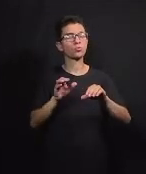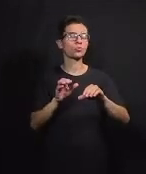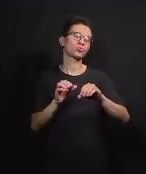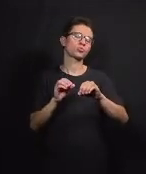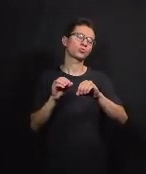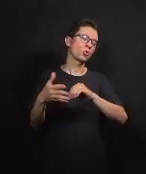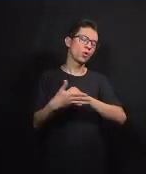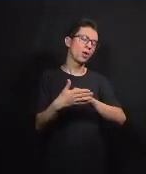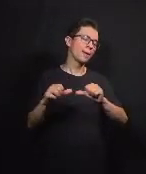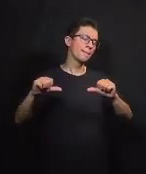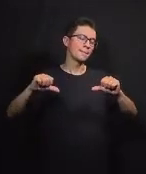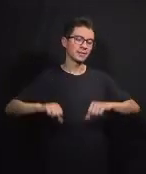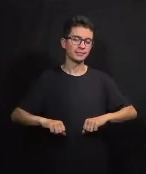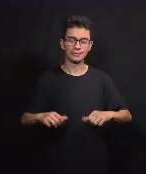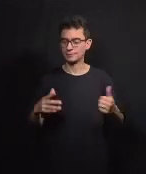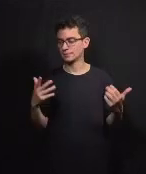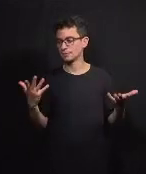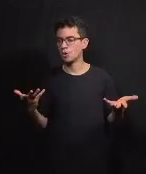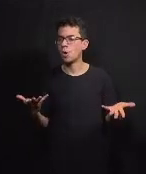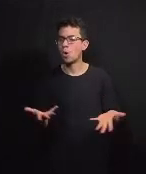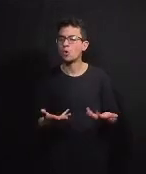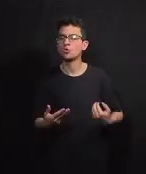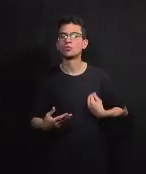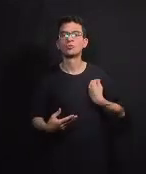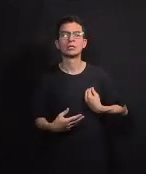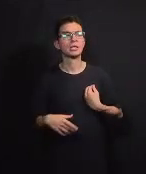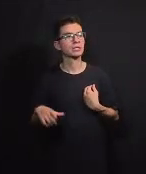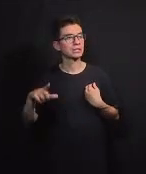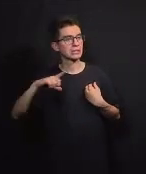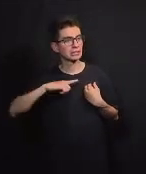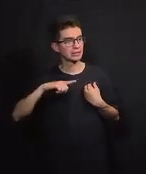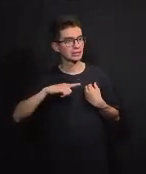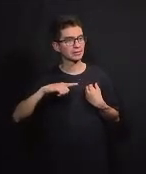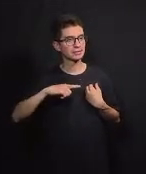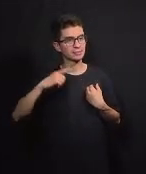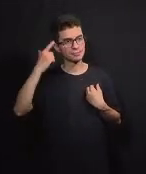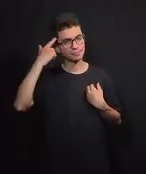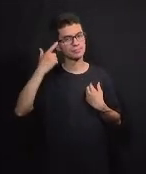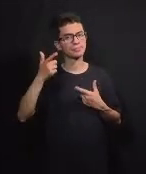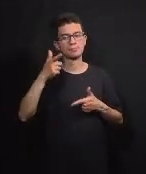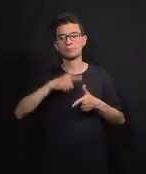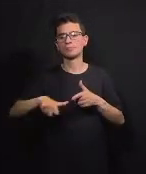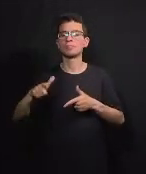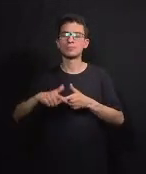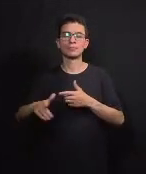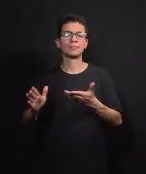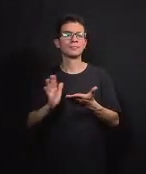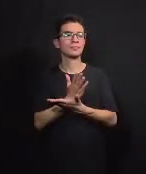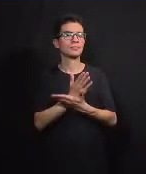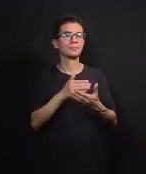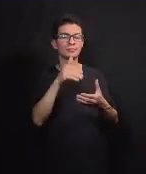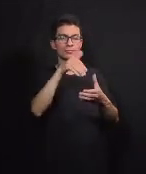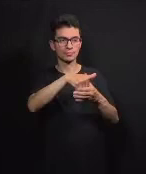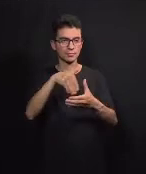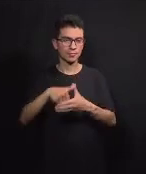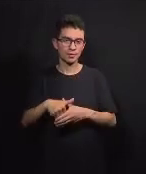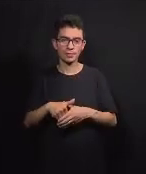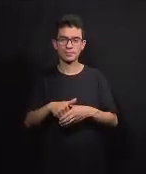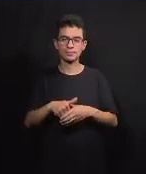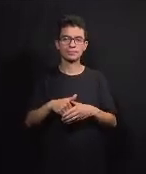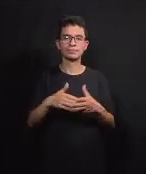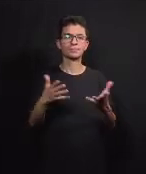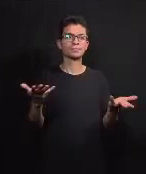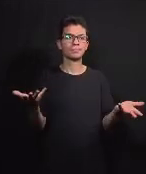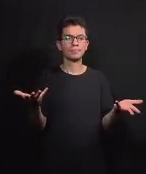hoje está aí como um problema nos países democráticos, sobretudo, mas não